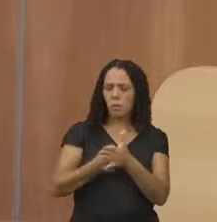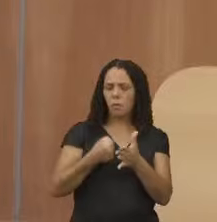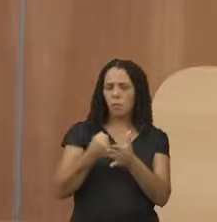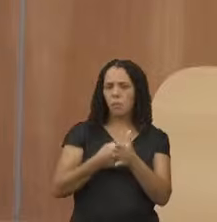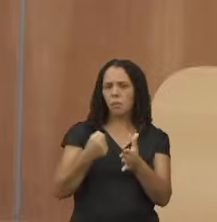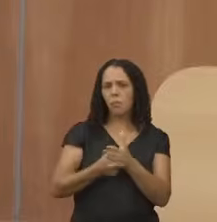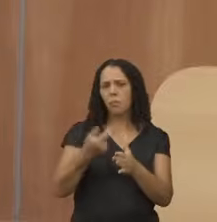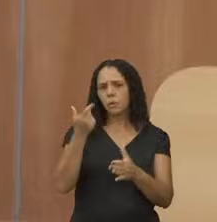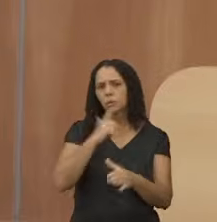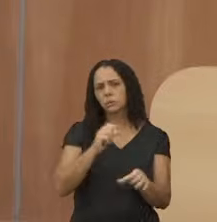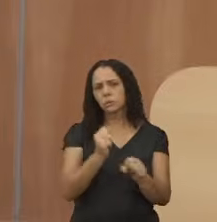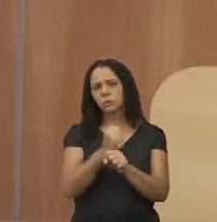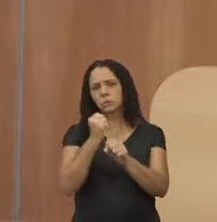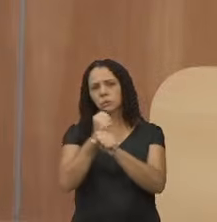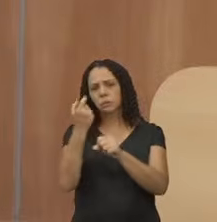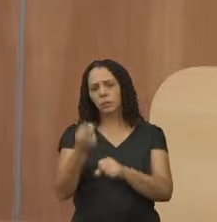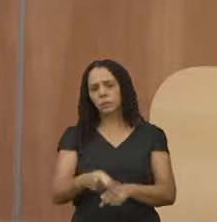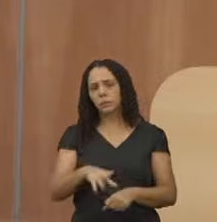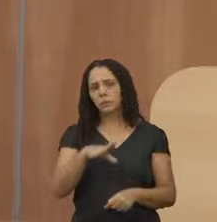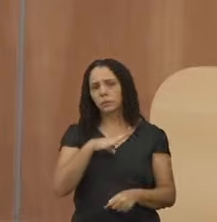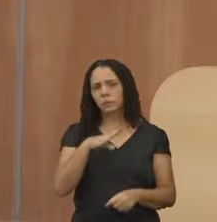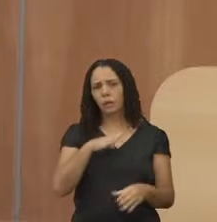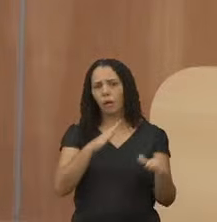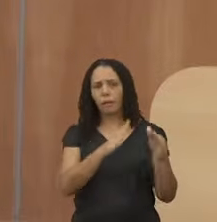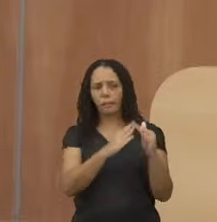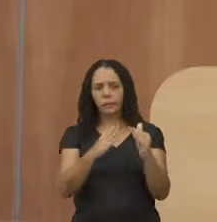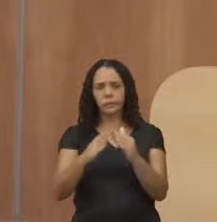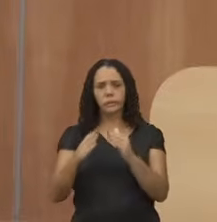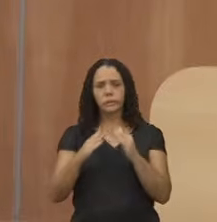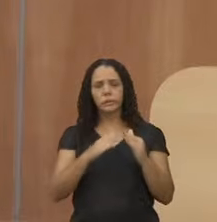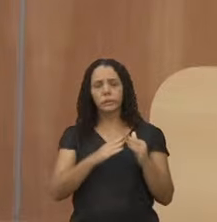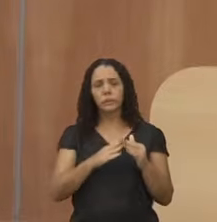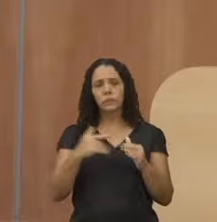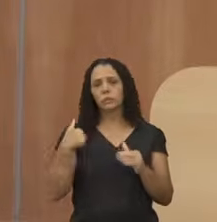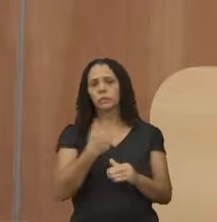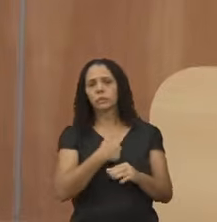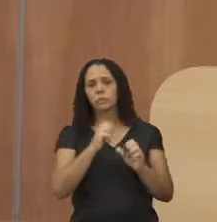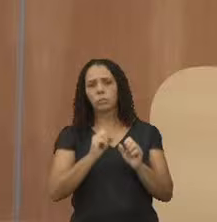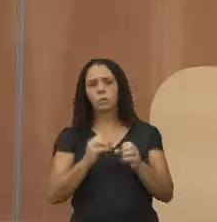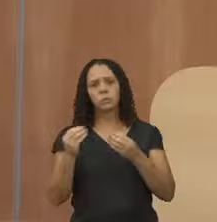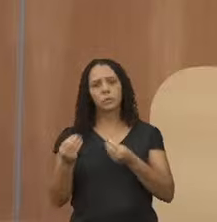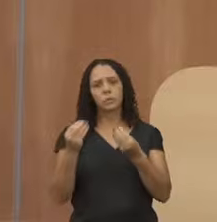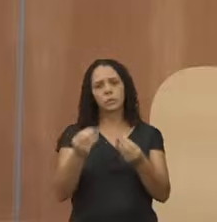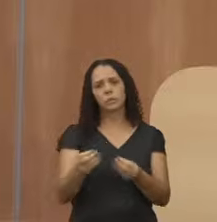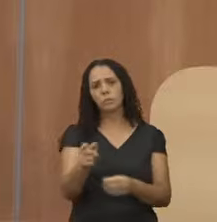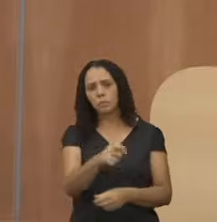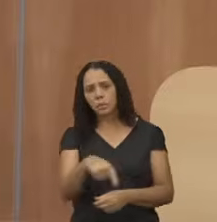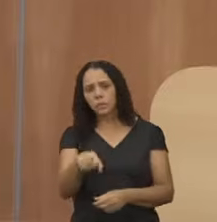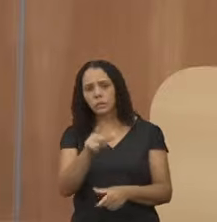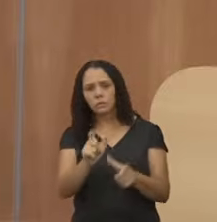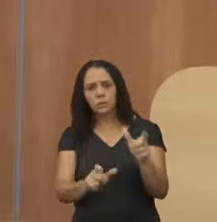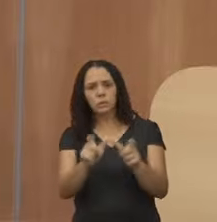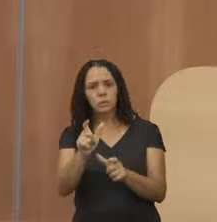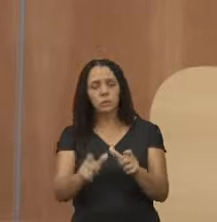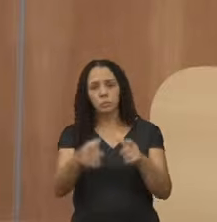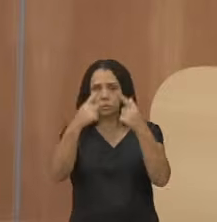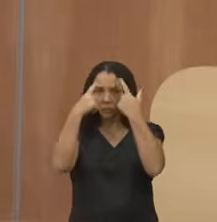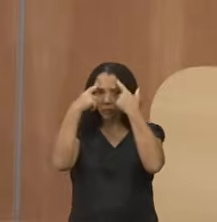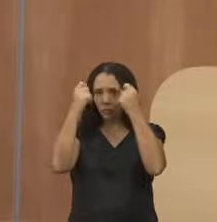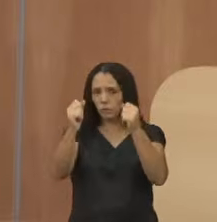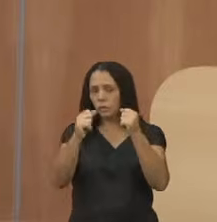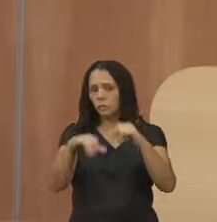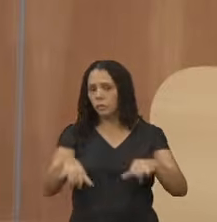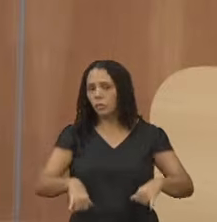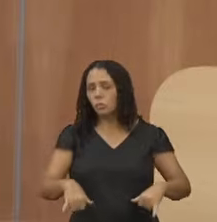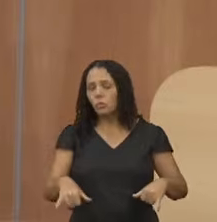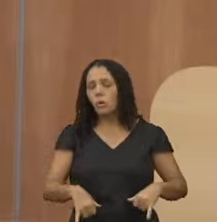para que seja construída aqui na nossa cidade essas casas, para que a gente possa entregar para essas pessoas vítimas de violência,